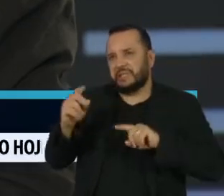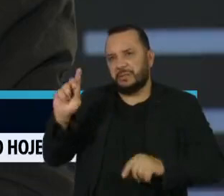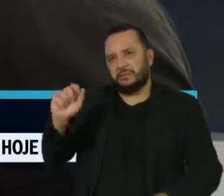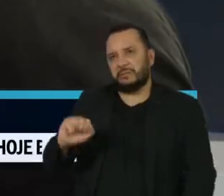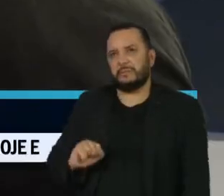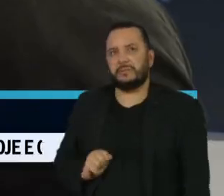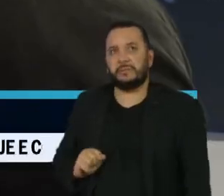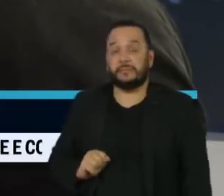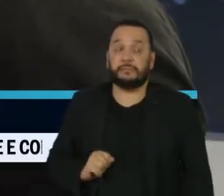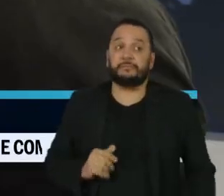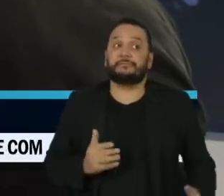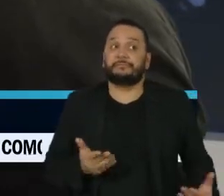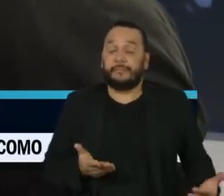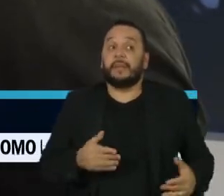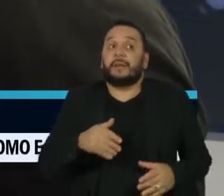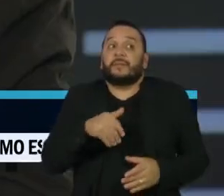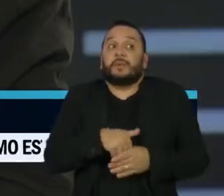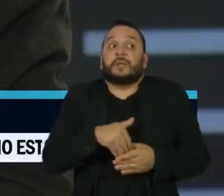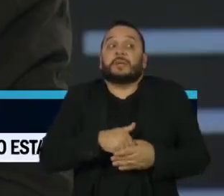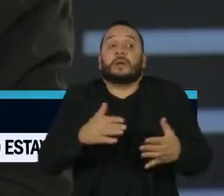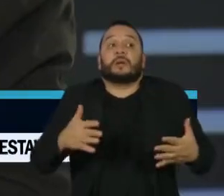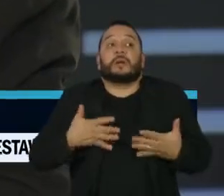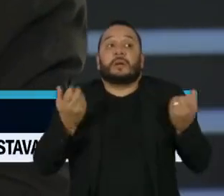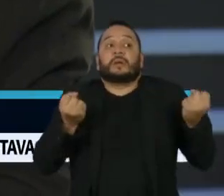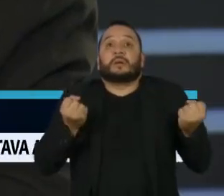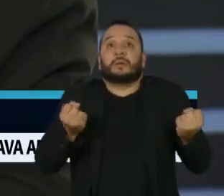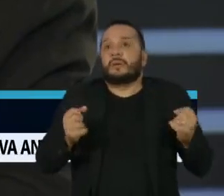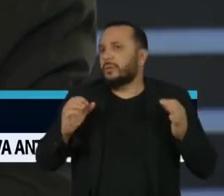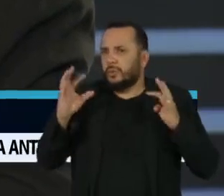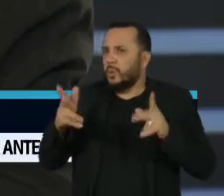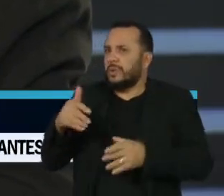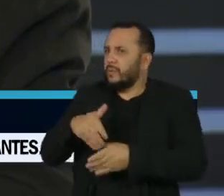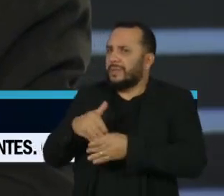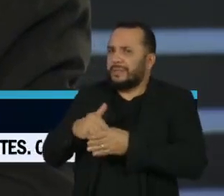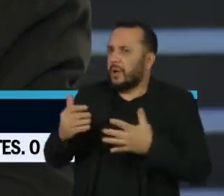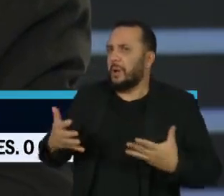Mas é uma eleição imprevisível, né? Veremos o que acontece. Quase toda eleição hoje em dia fica meio imprevisível. É.